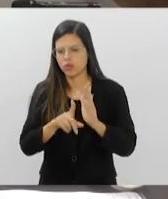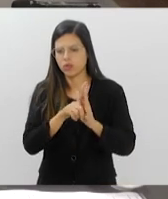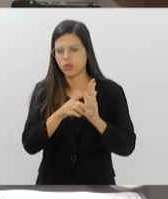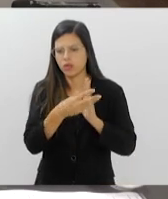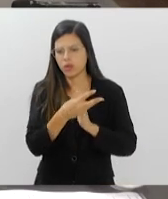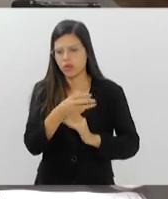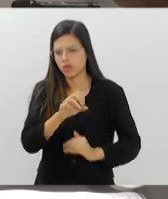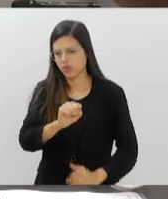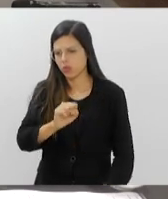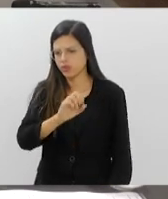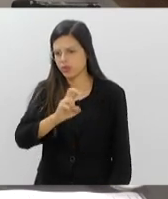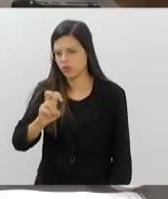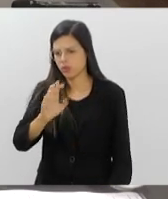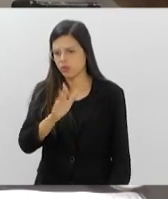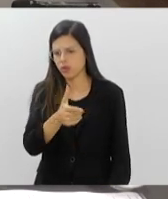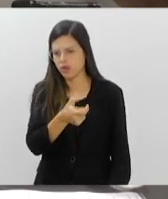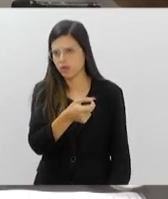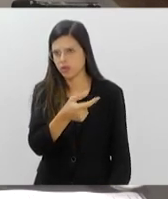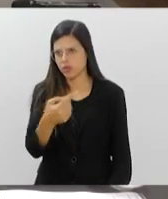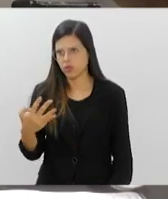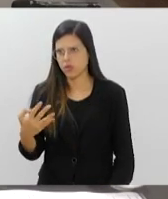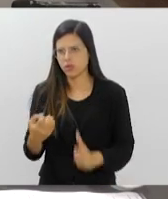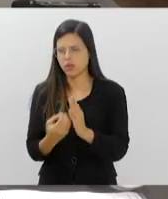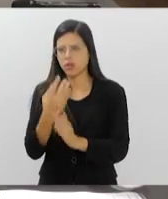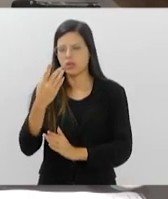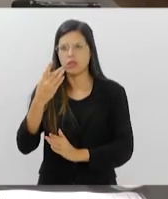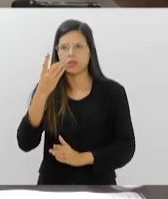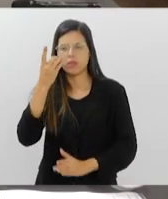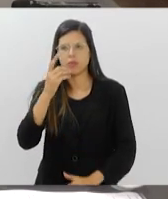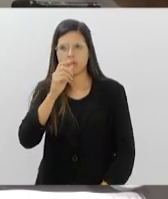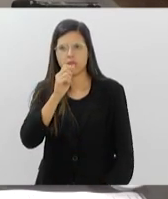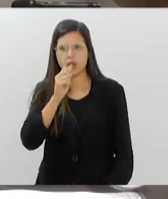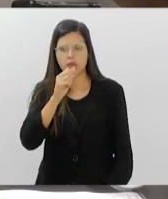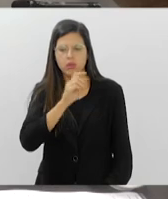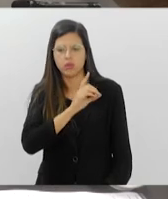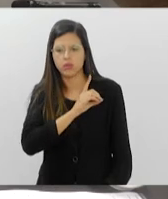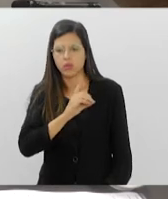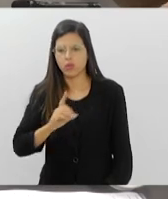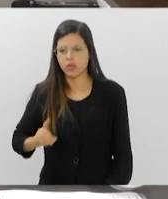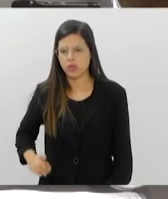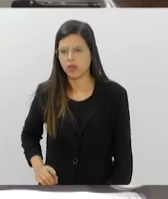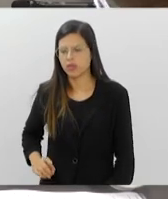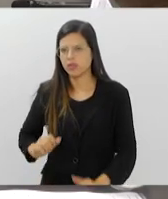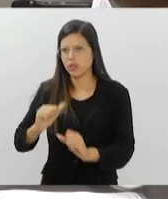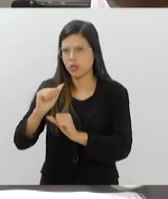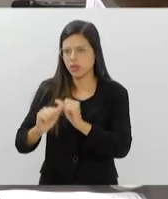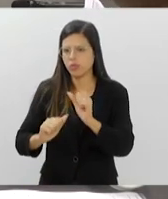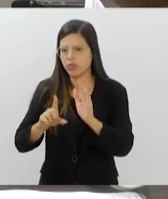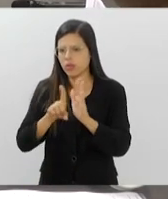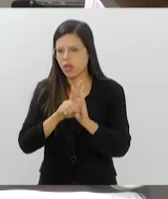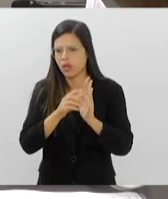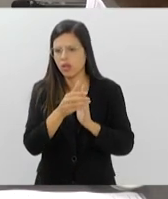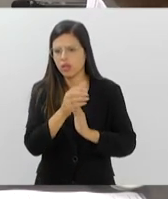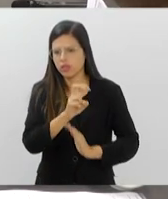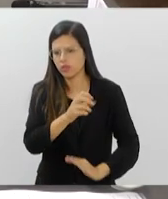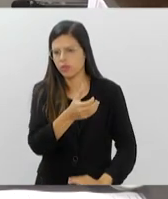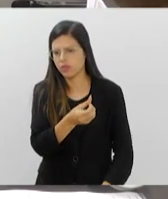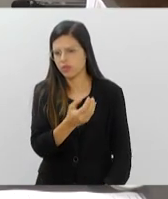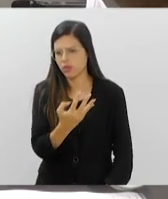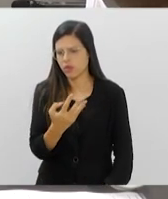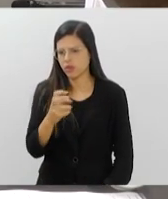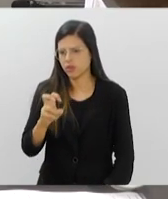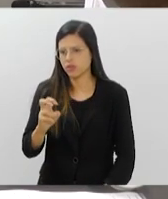de 24. De autoria do deputado Andrezinho Siciliano, que altera a lei 5.645 de 2010. Para incluir o Dia da Luta contra